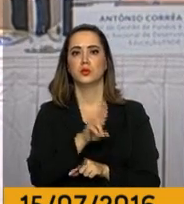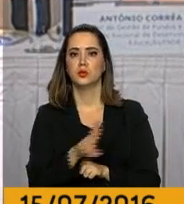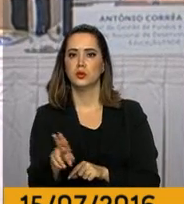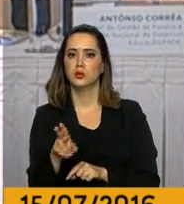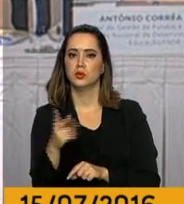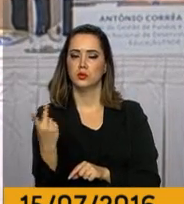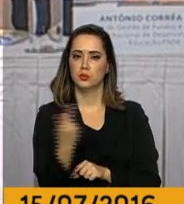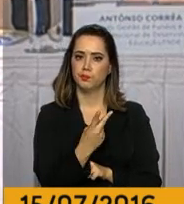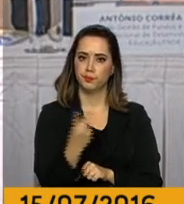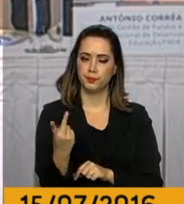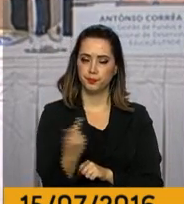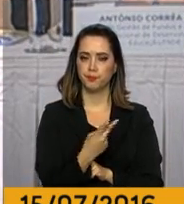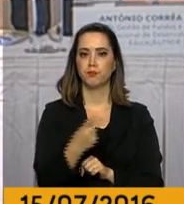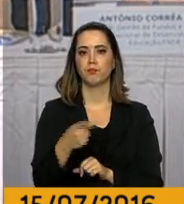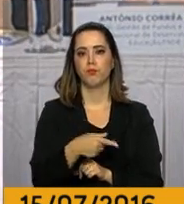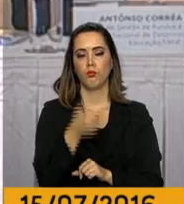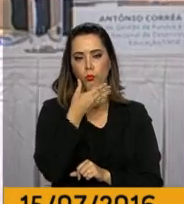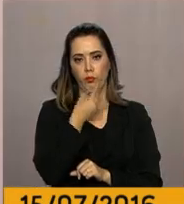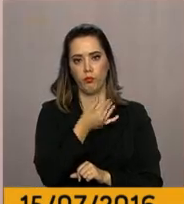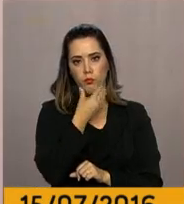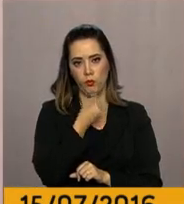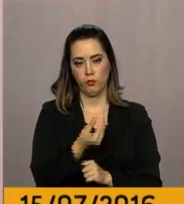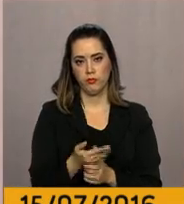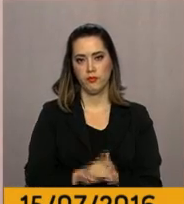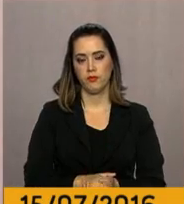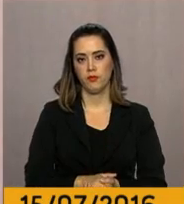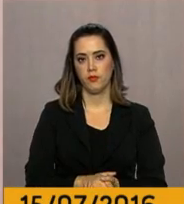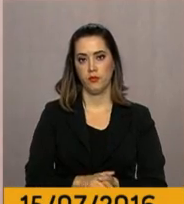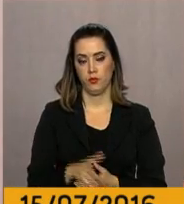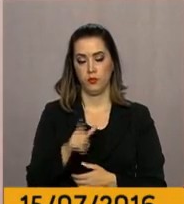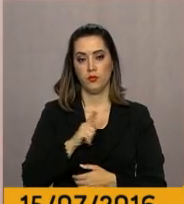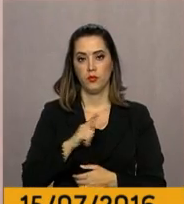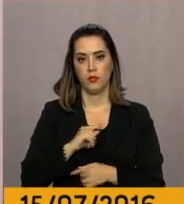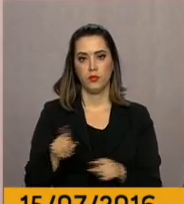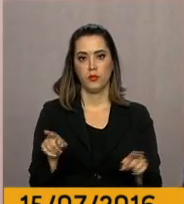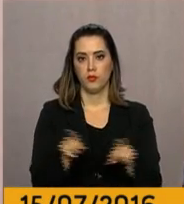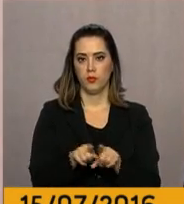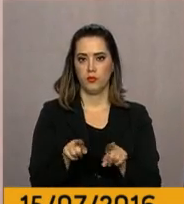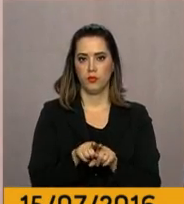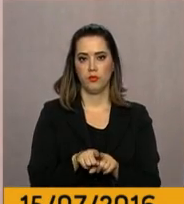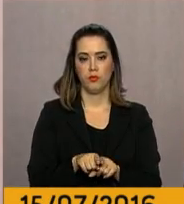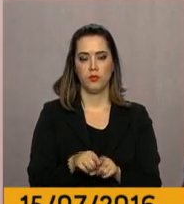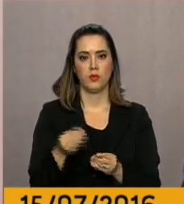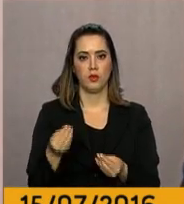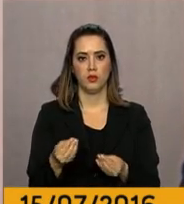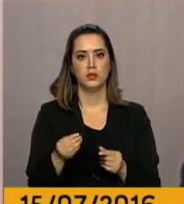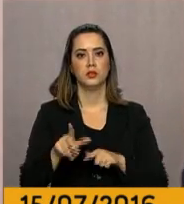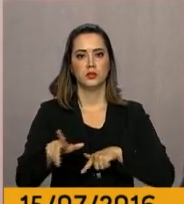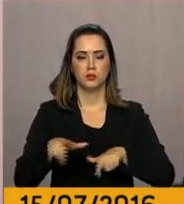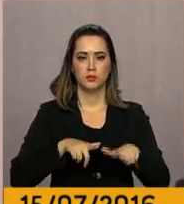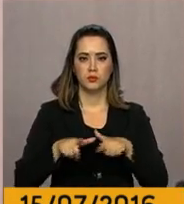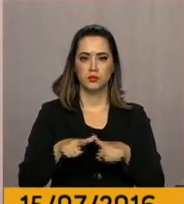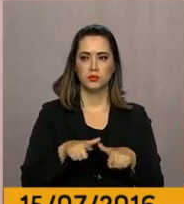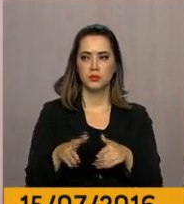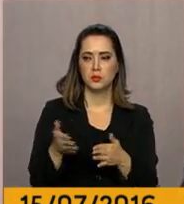Gastão, que não está em Brasília no dia de hoje. Tivemos também que demandar a assessoria